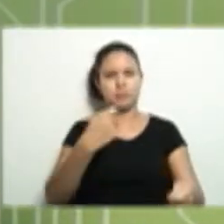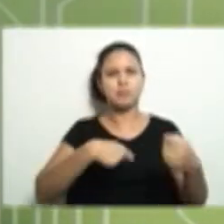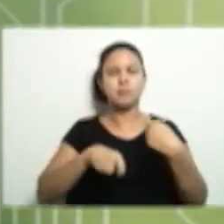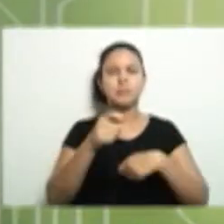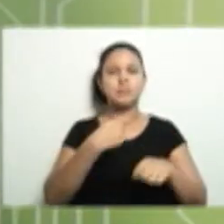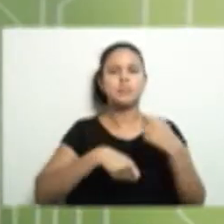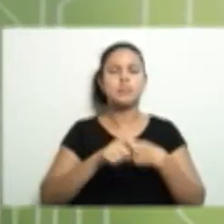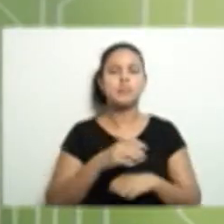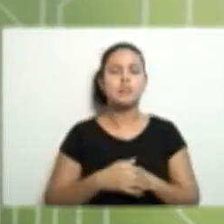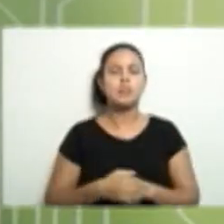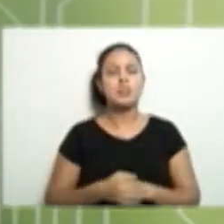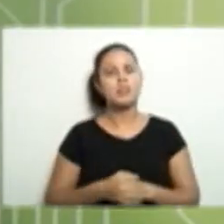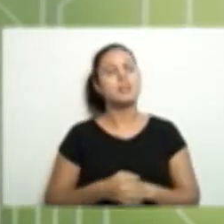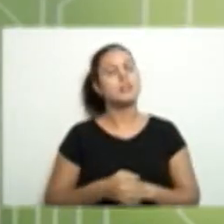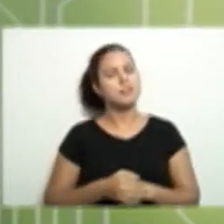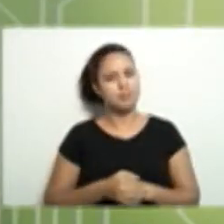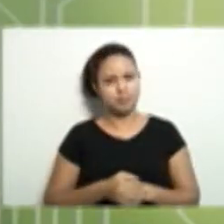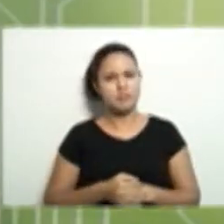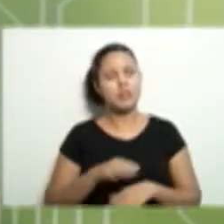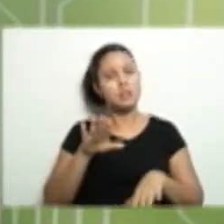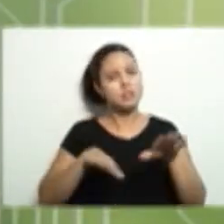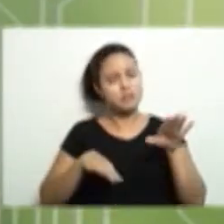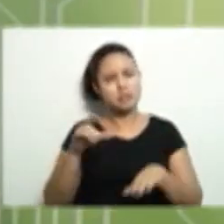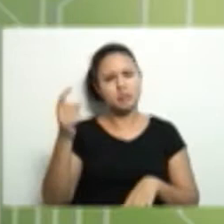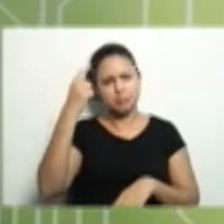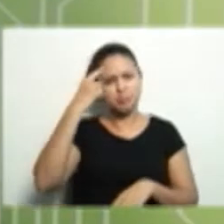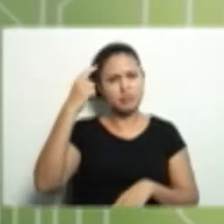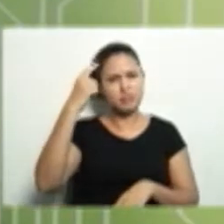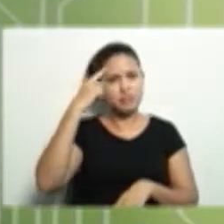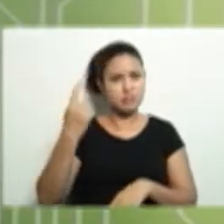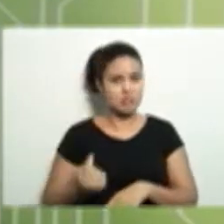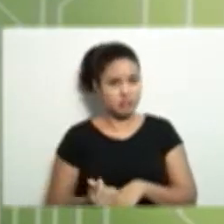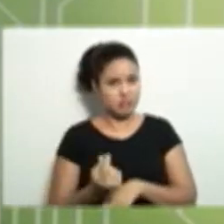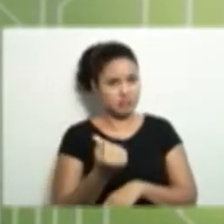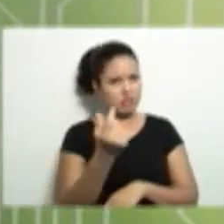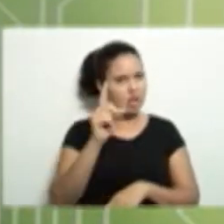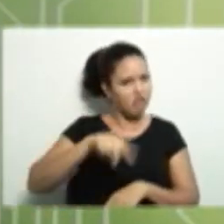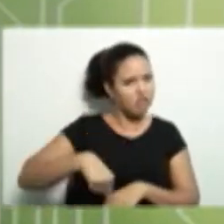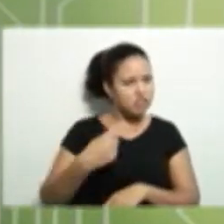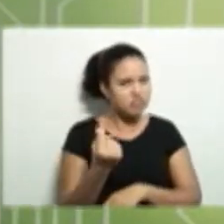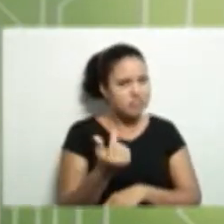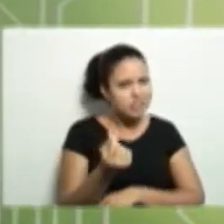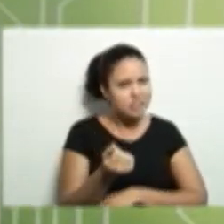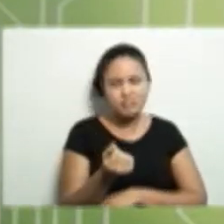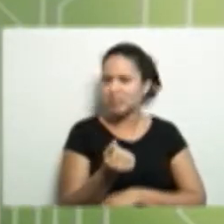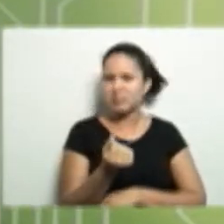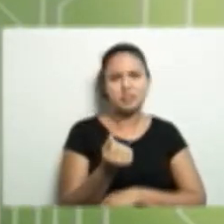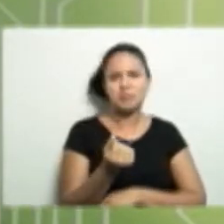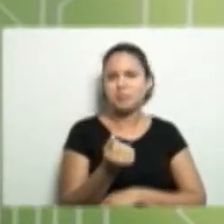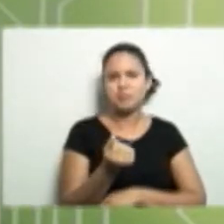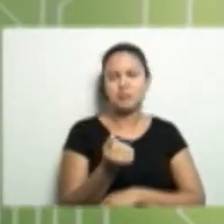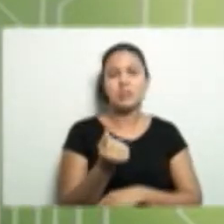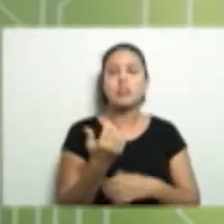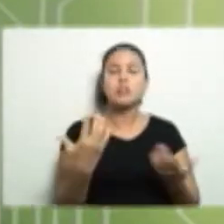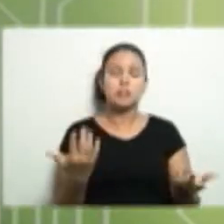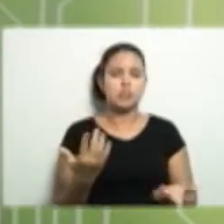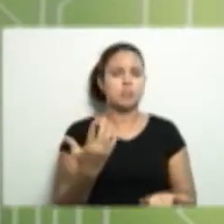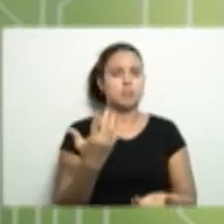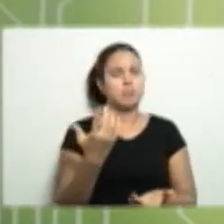tem, logicamente, na cabeça quando a gente pensa que riqueza é, por exemplo, dinheiro. Dinheiro é uma coisa que o governo consegue imprimir